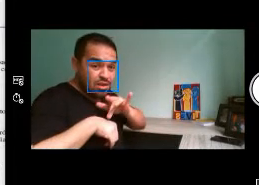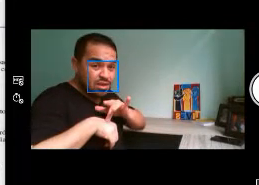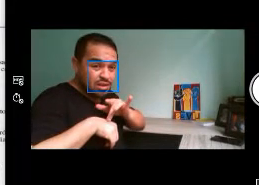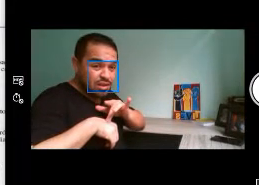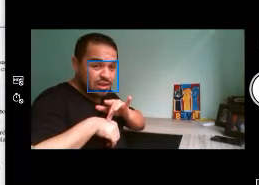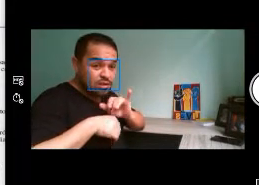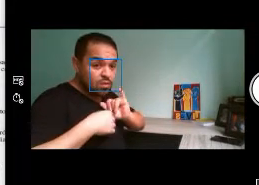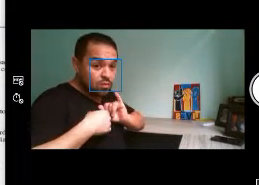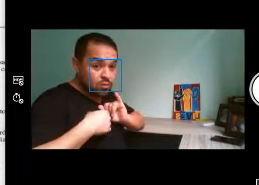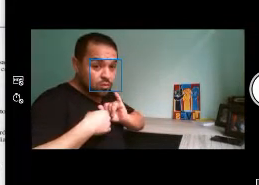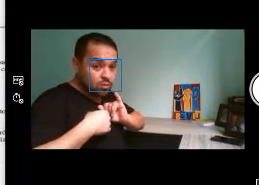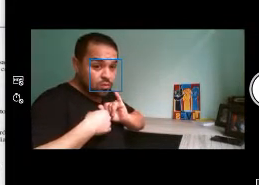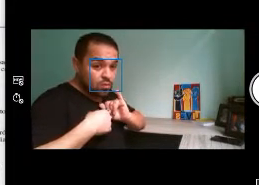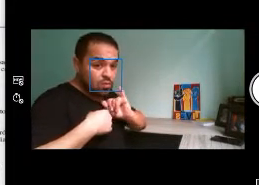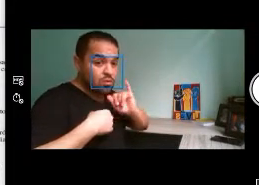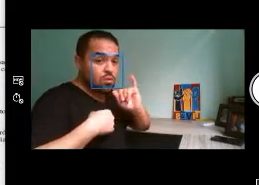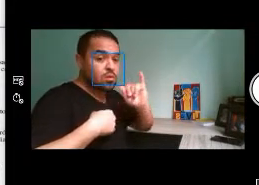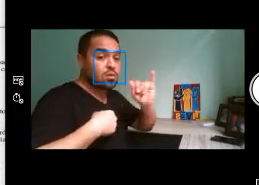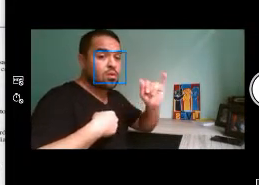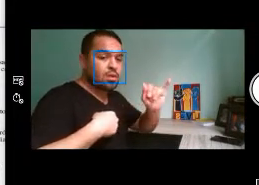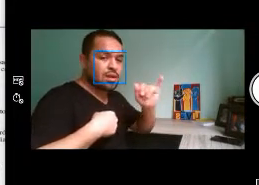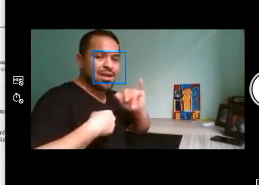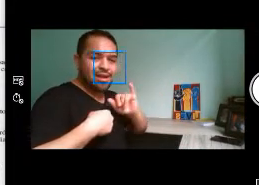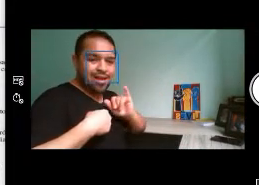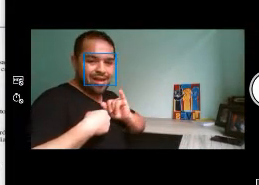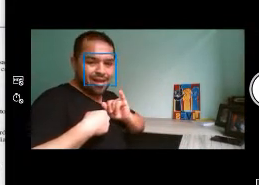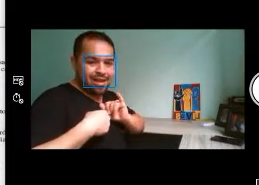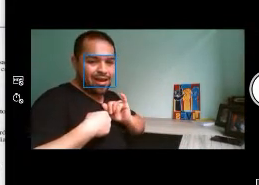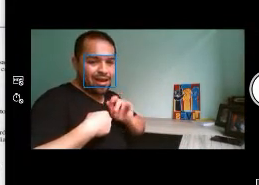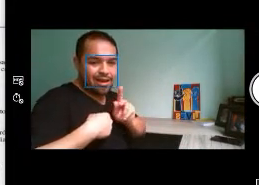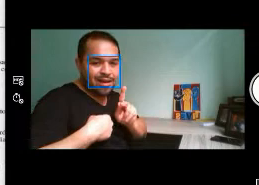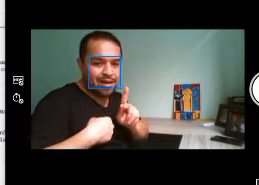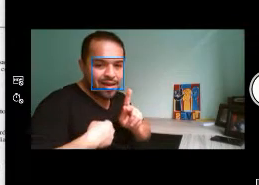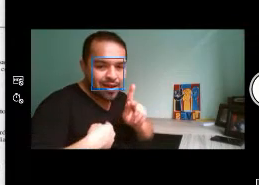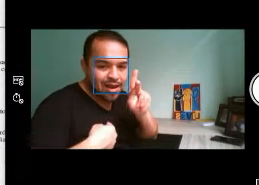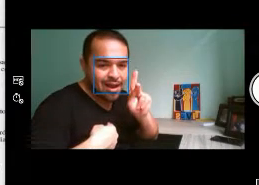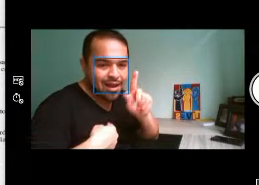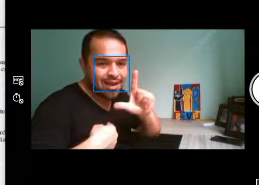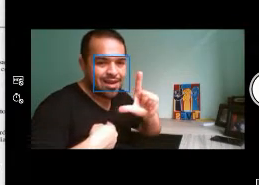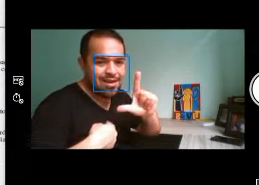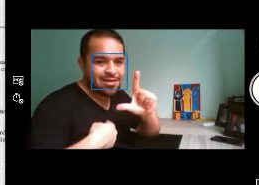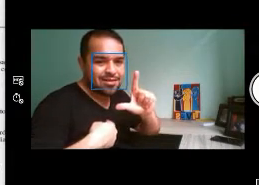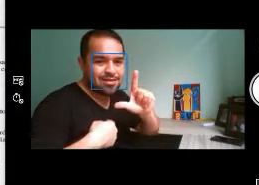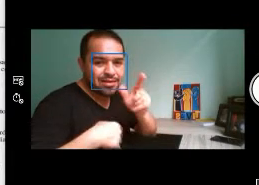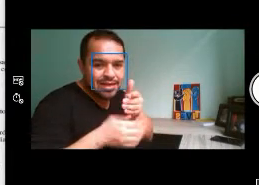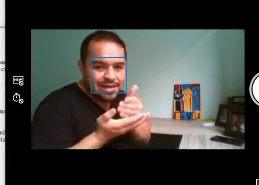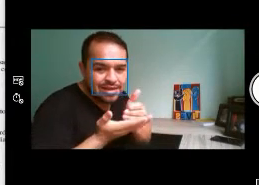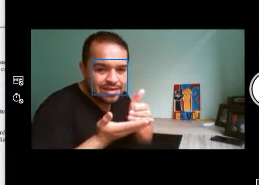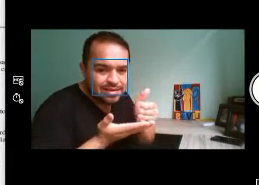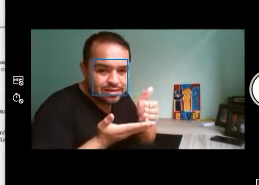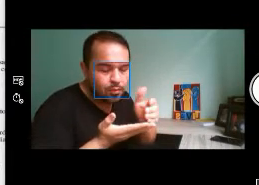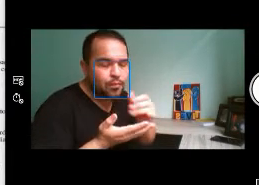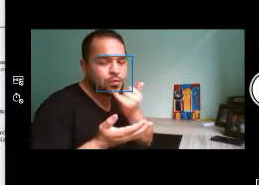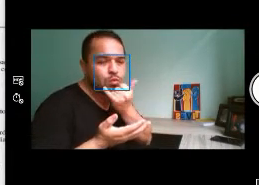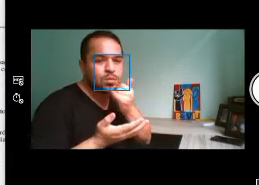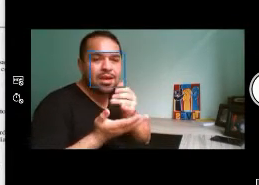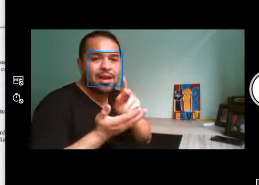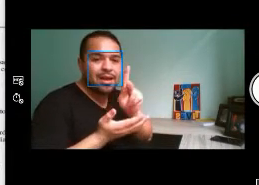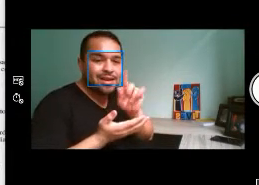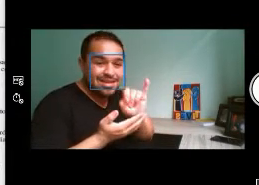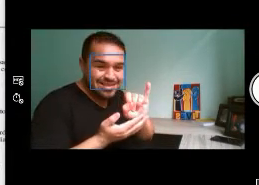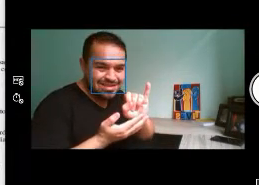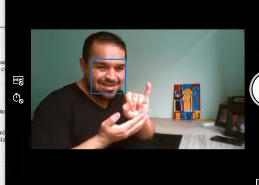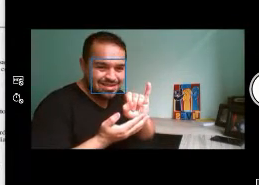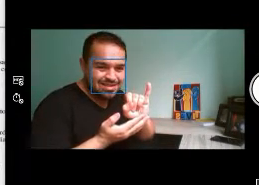toque é inicial, né? Ele toca, mas no começo do sinal, e aí é um KI, que é para indicar um